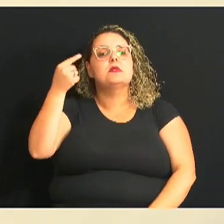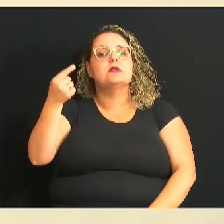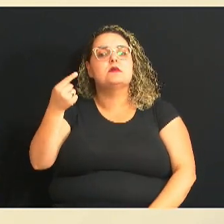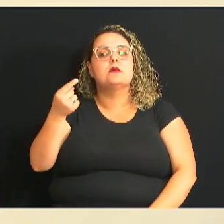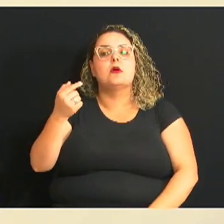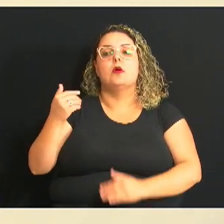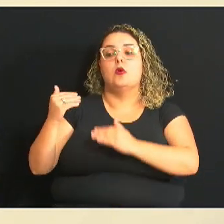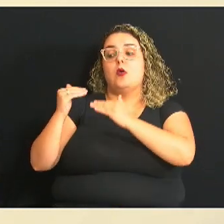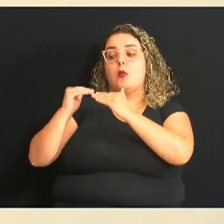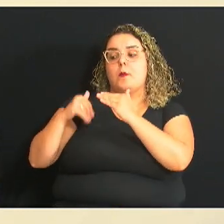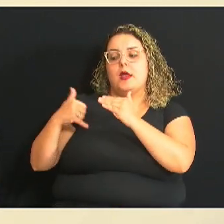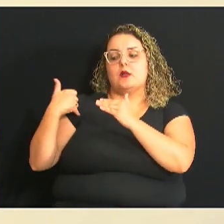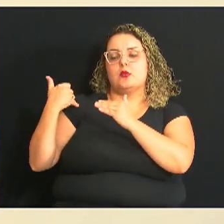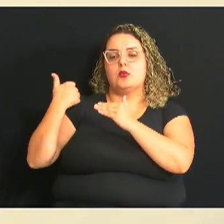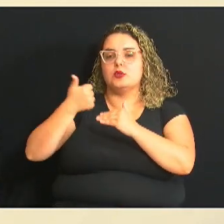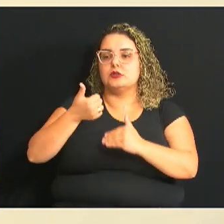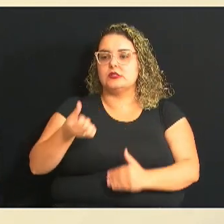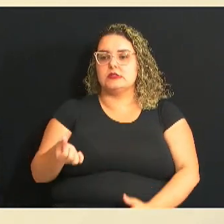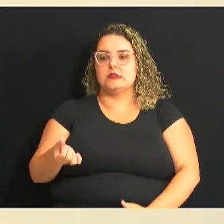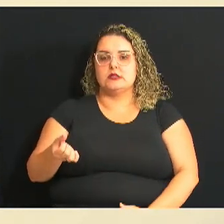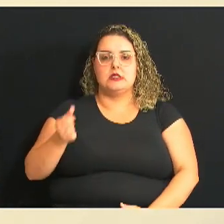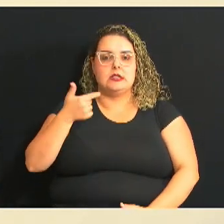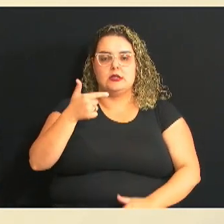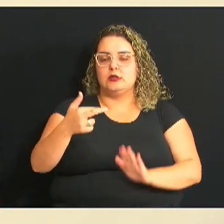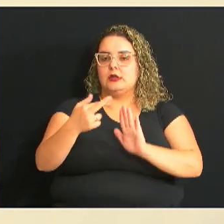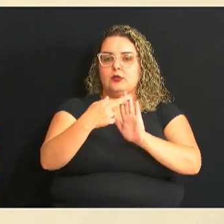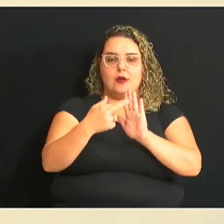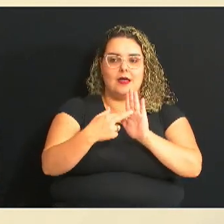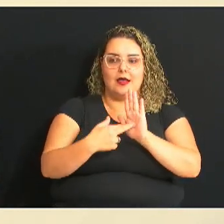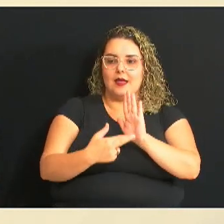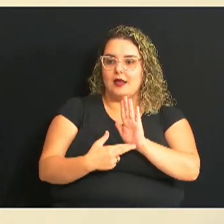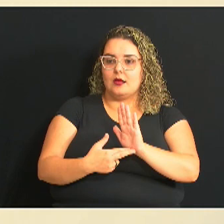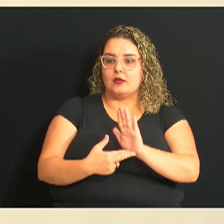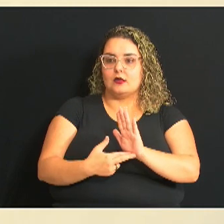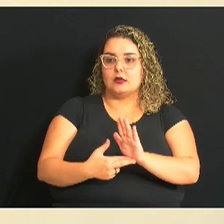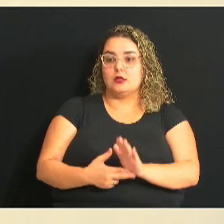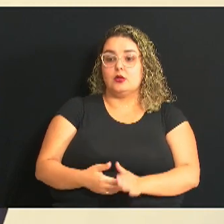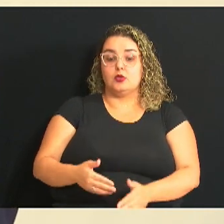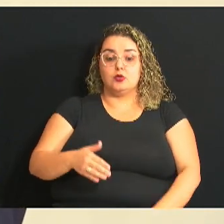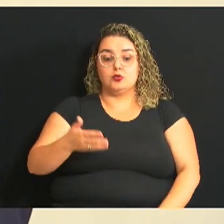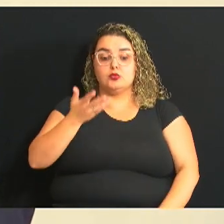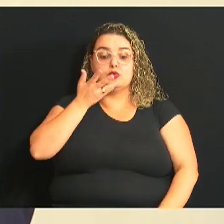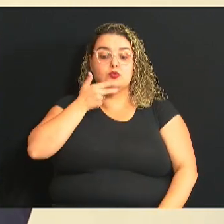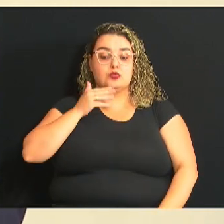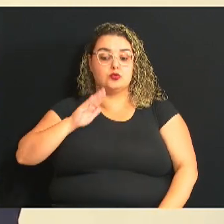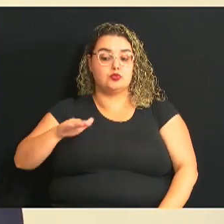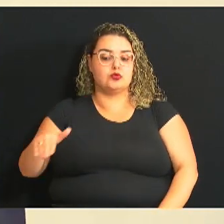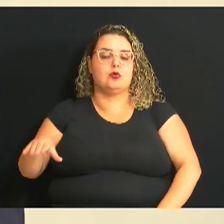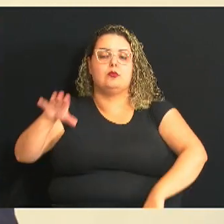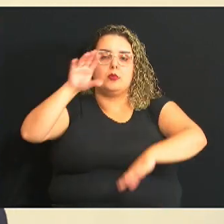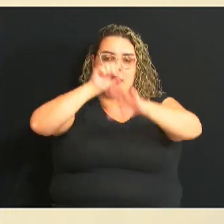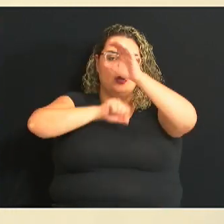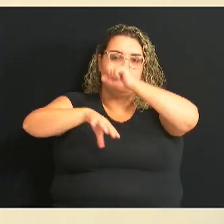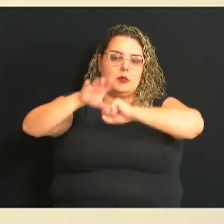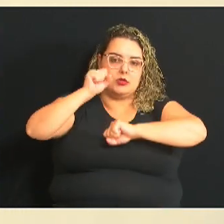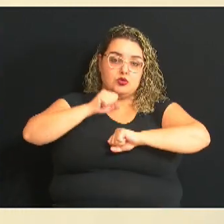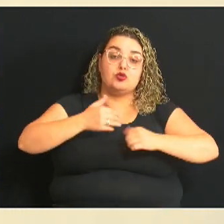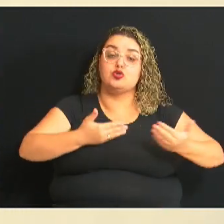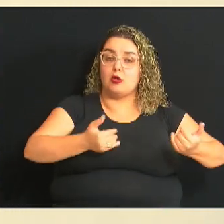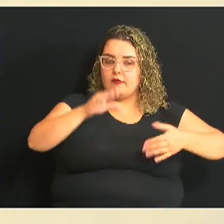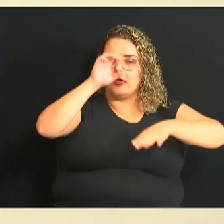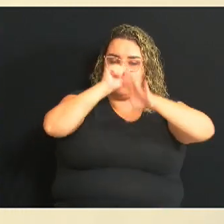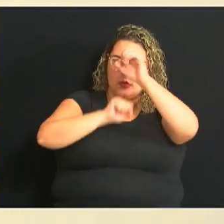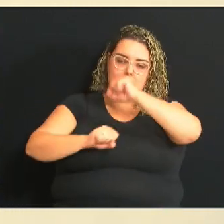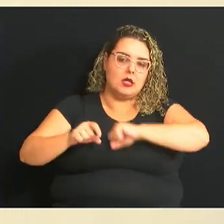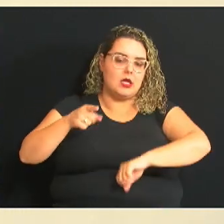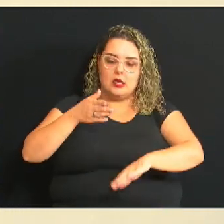16 anos, sem nenhuma regra do menor aprendiz, ele não vai à escola, ele não frequenta